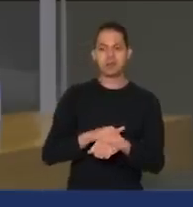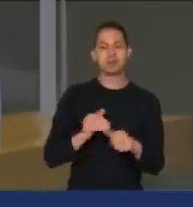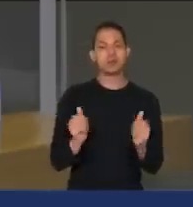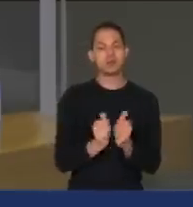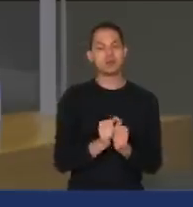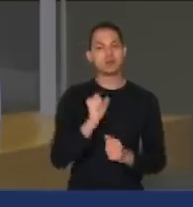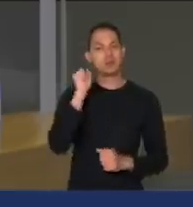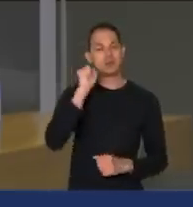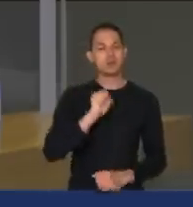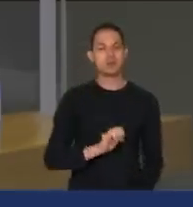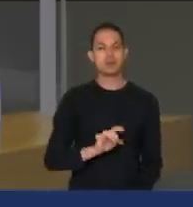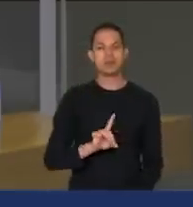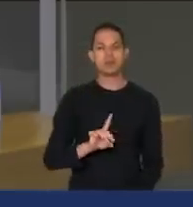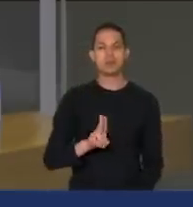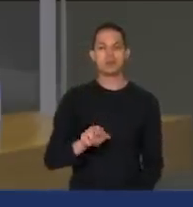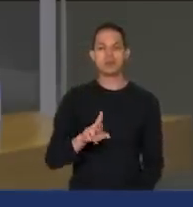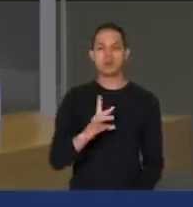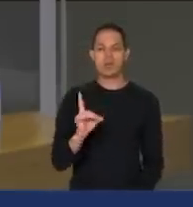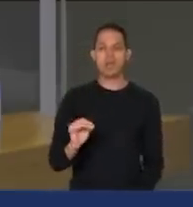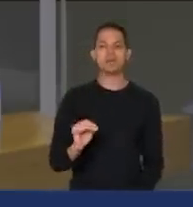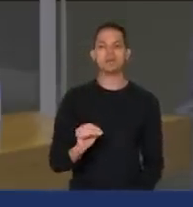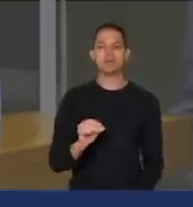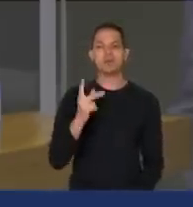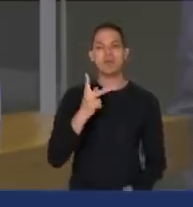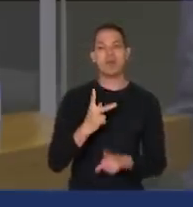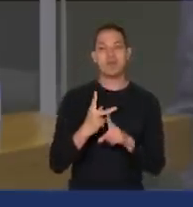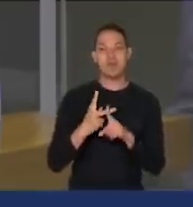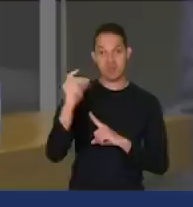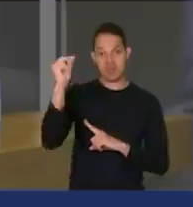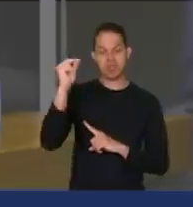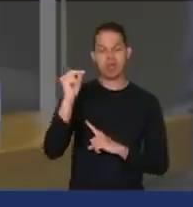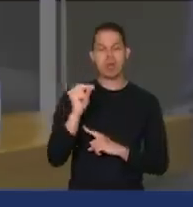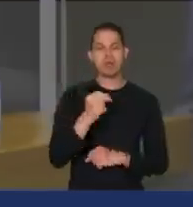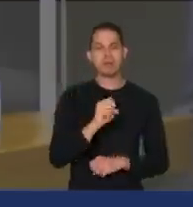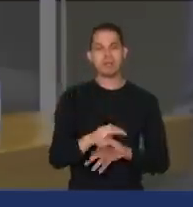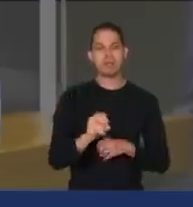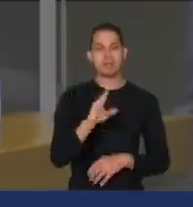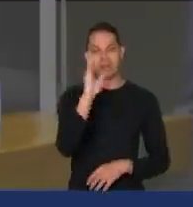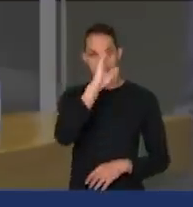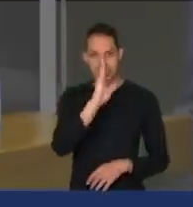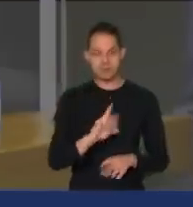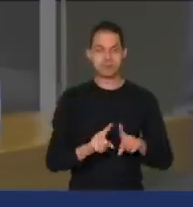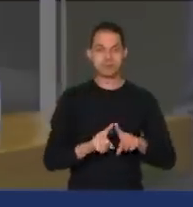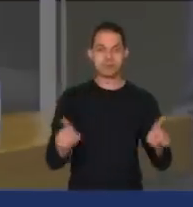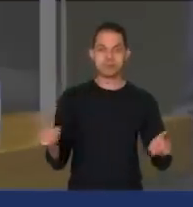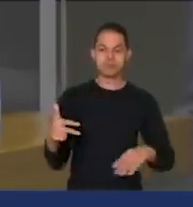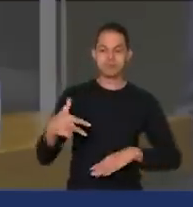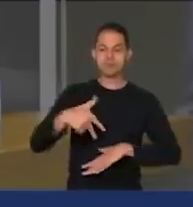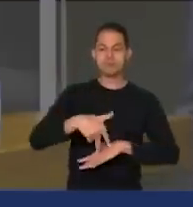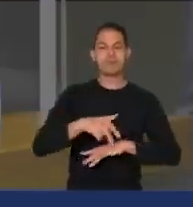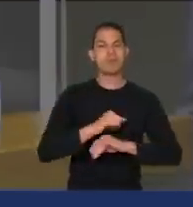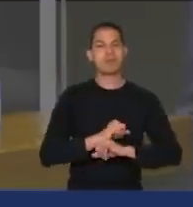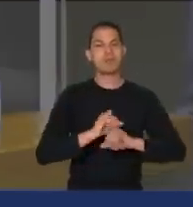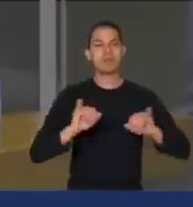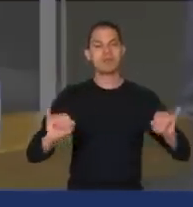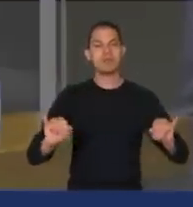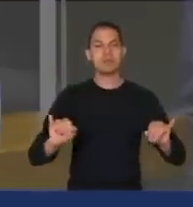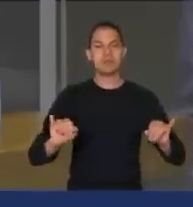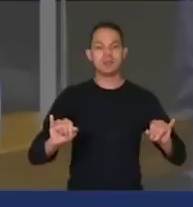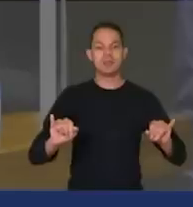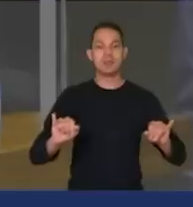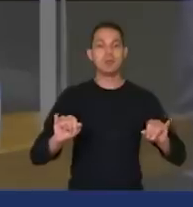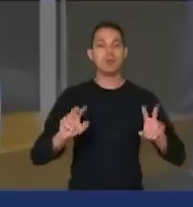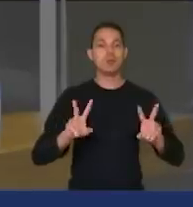do governo Eduardo Gomes, deve ser uma grande vitória para a educação brasileira. Mas eu gostaria de utilizar esse espaço aqui, senhor presidente, para